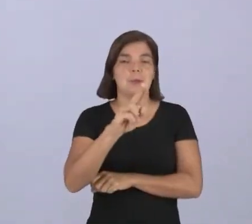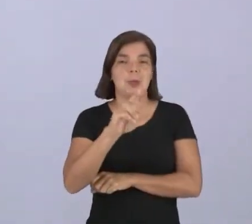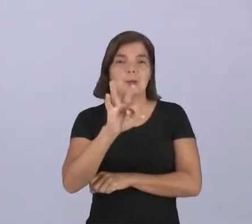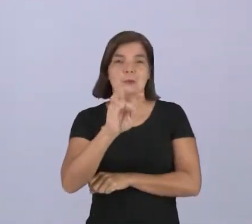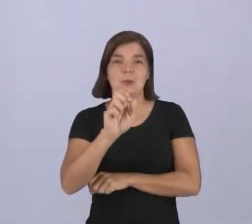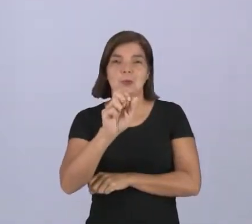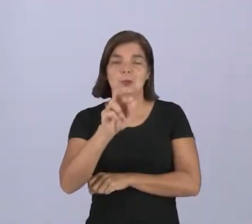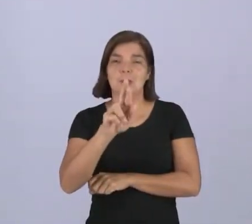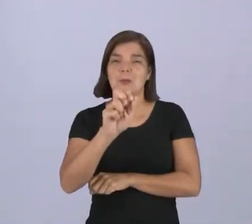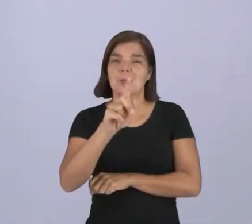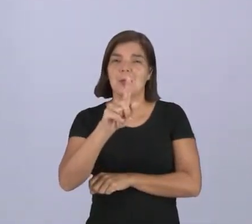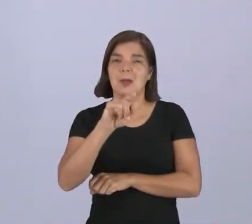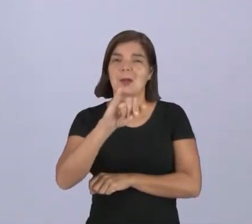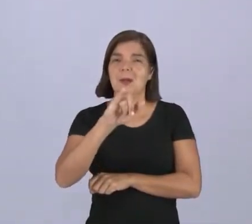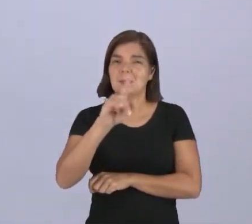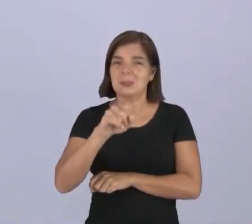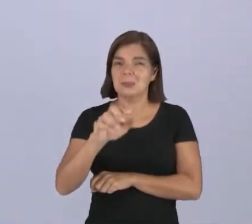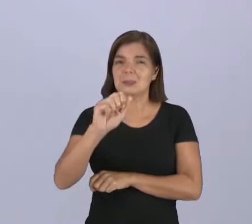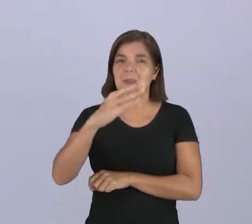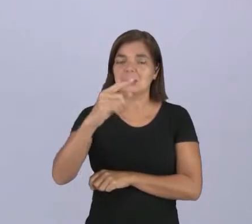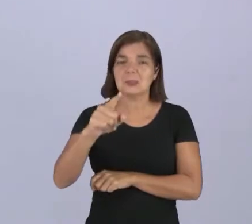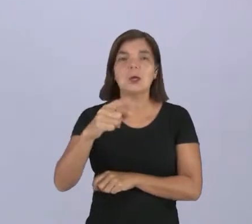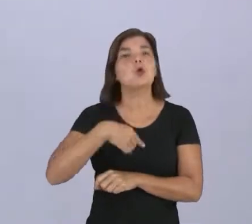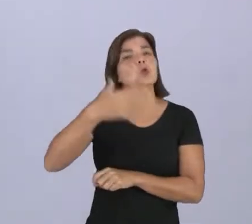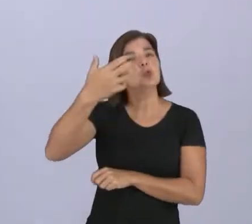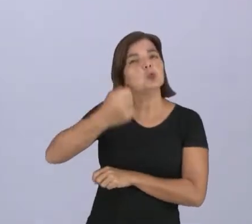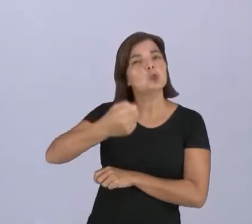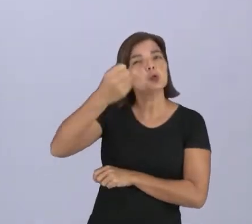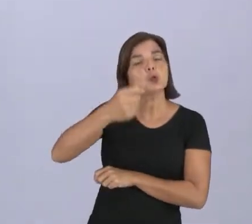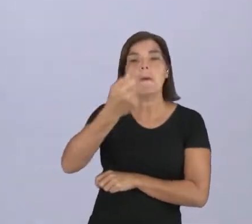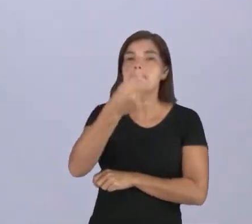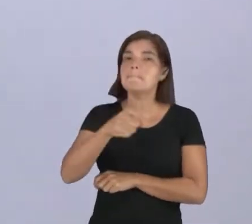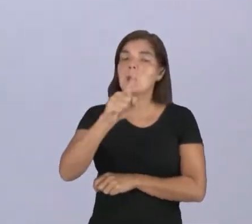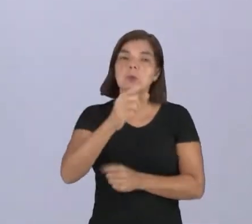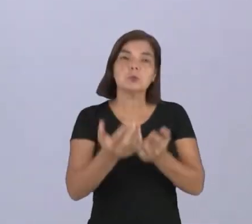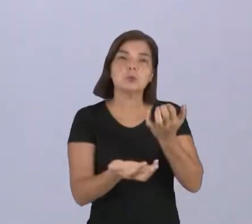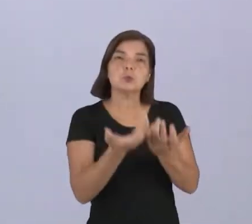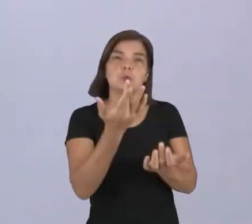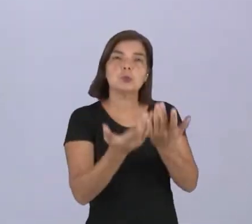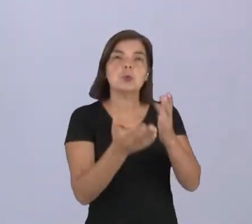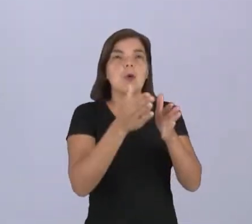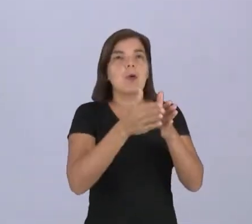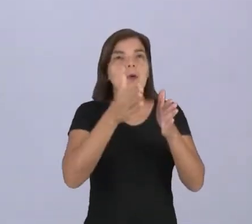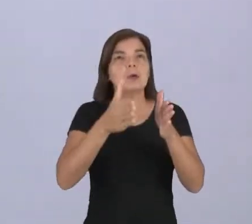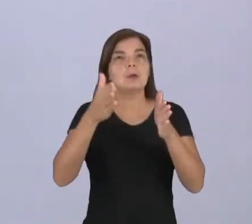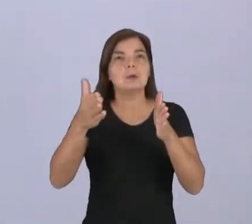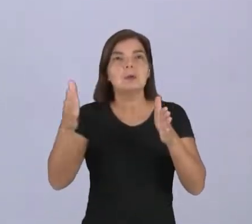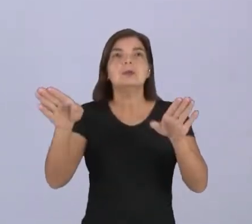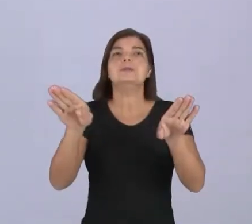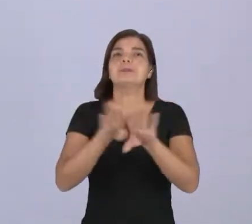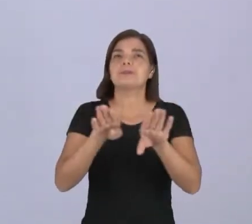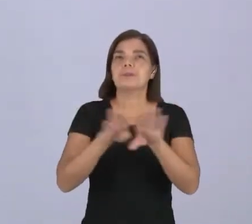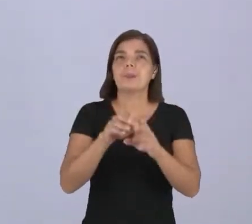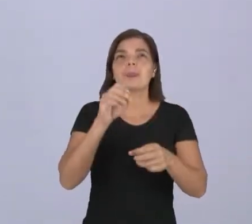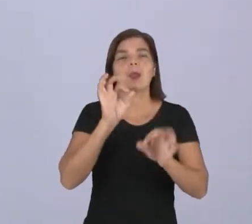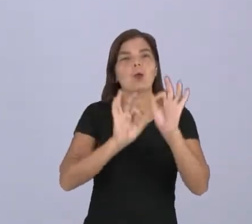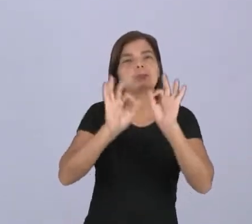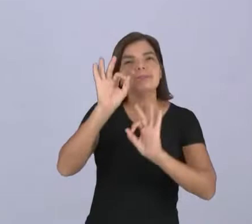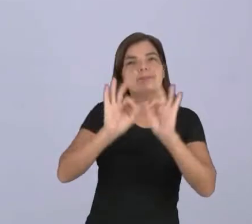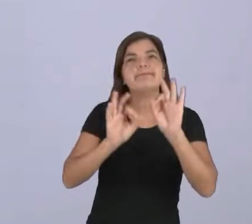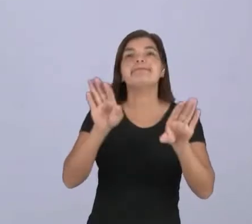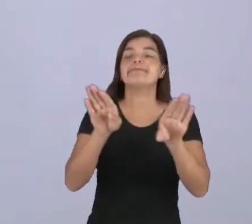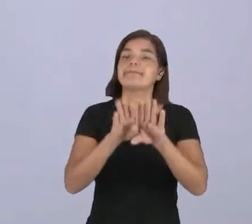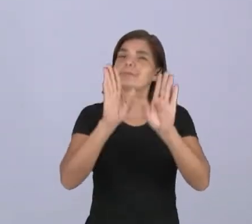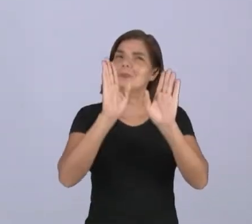no leite, aquele leite de caixinha, por exemplo, que não precisa de fervura, né? Porque desde o processo de preparo